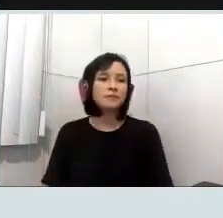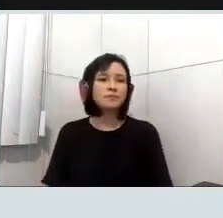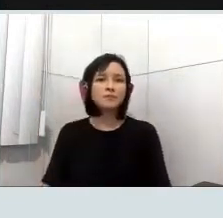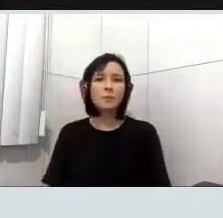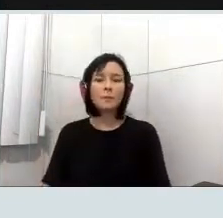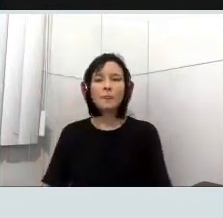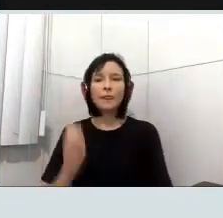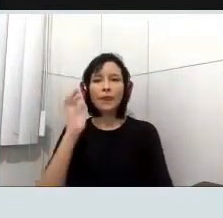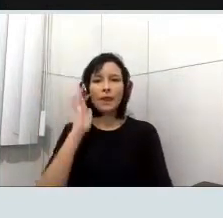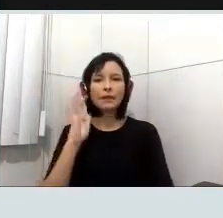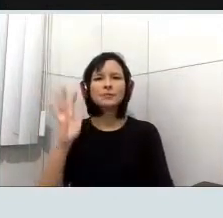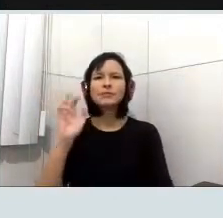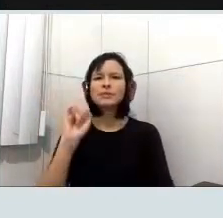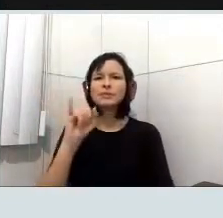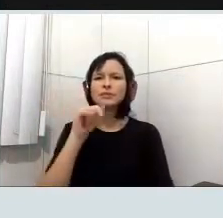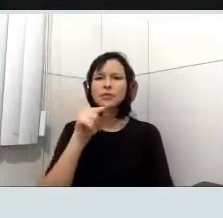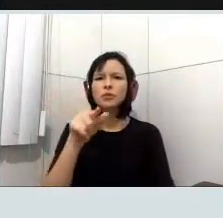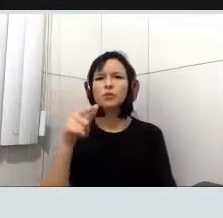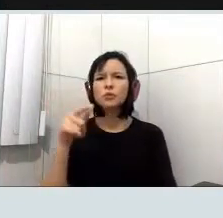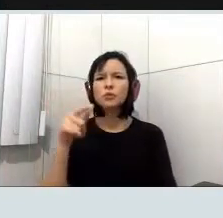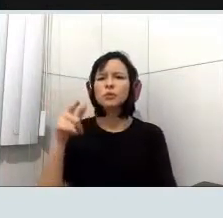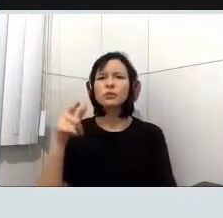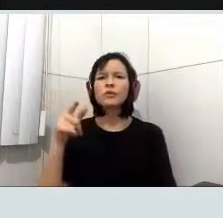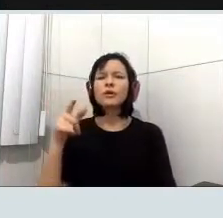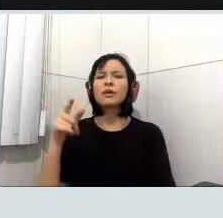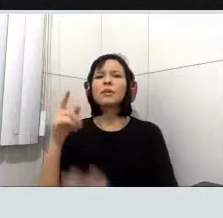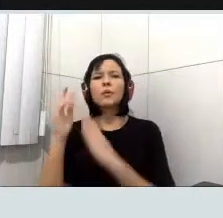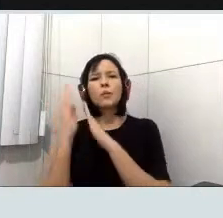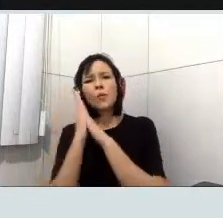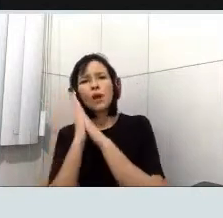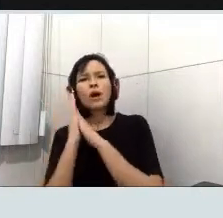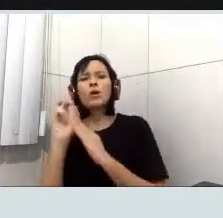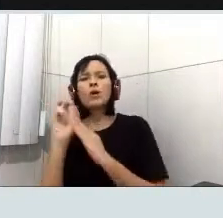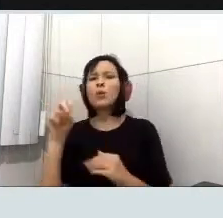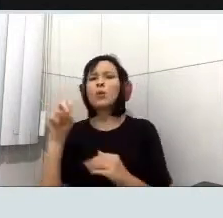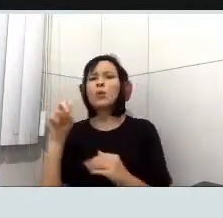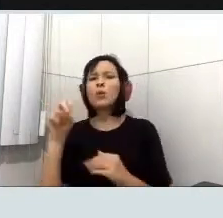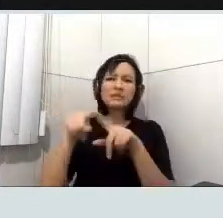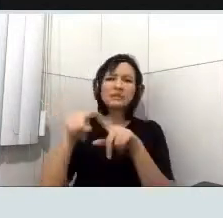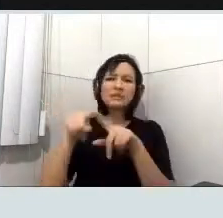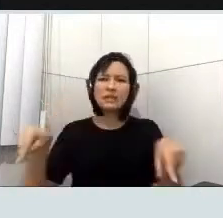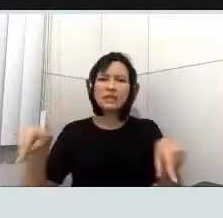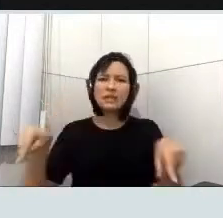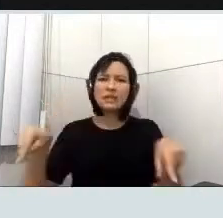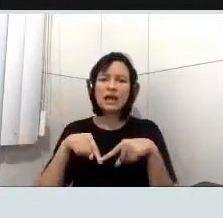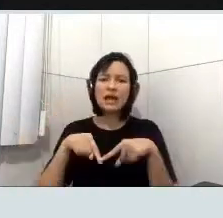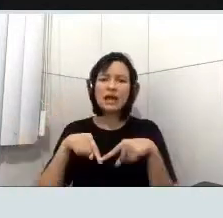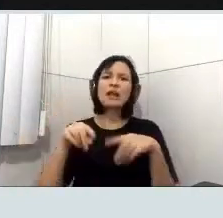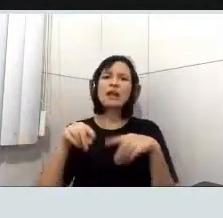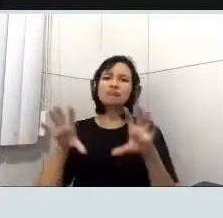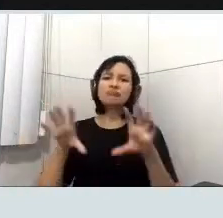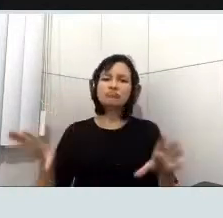Imaginem, se você estiver no quarto ou na sala de vocês, onde vocês estiverem,